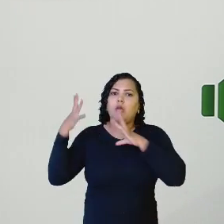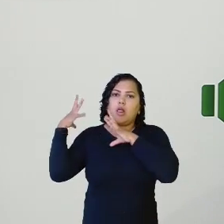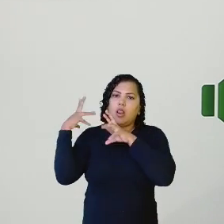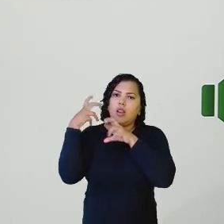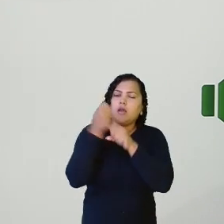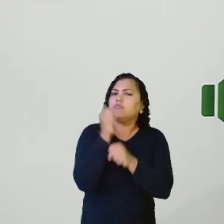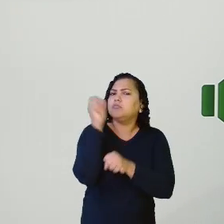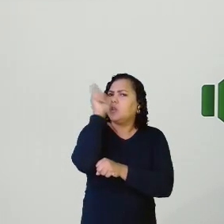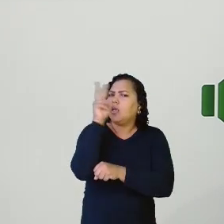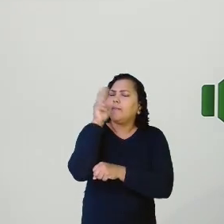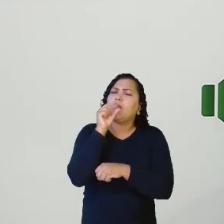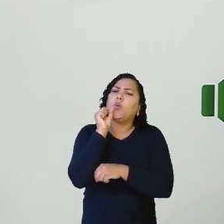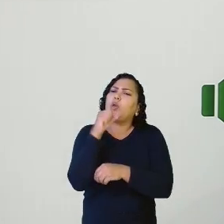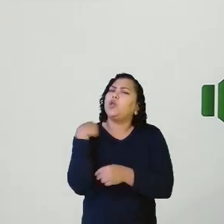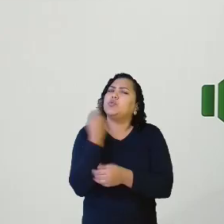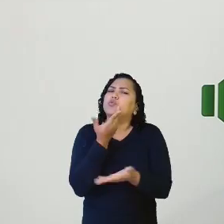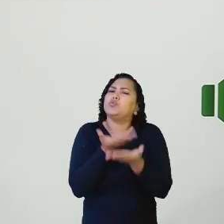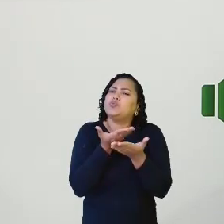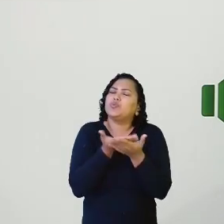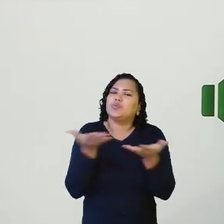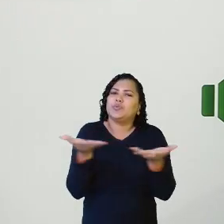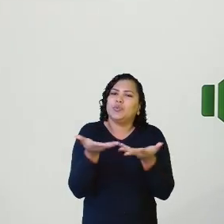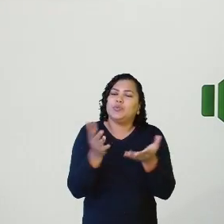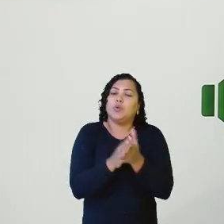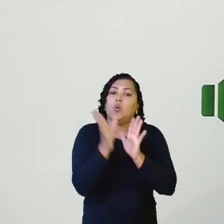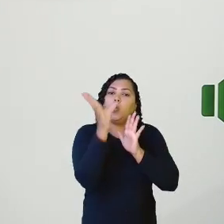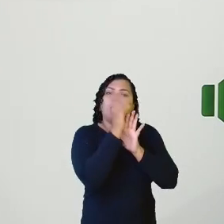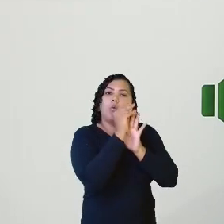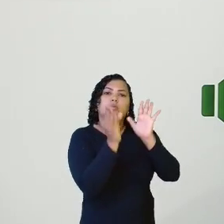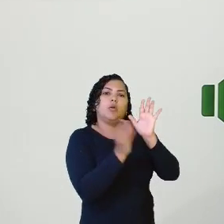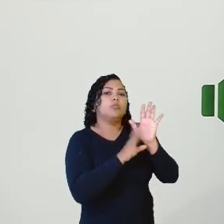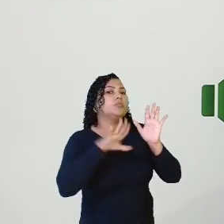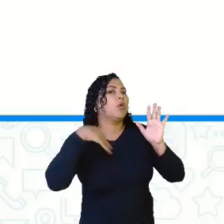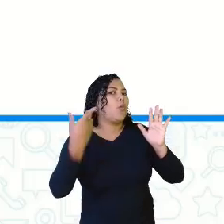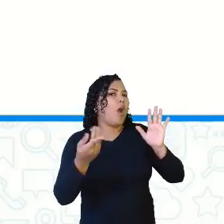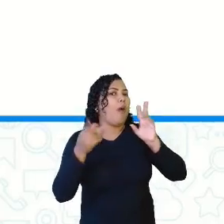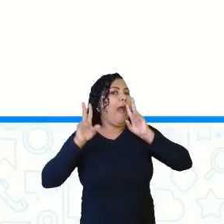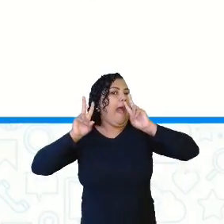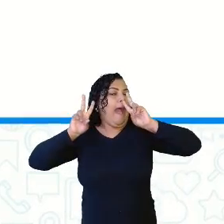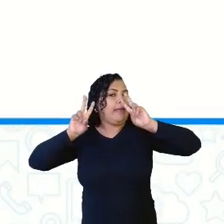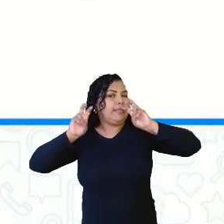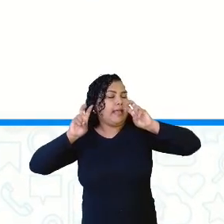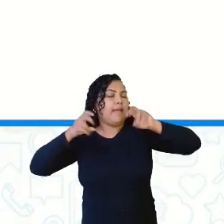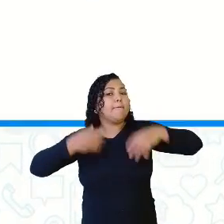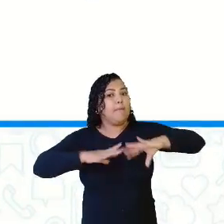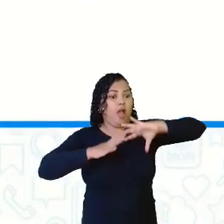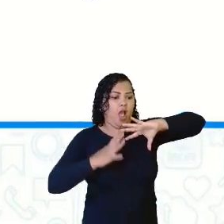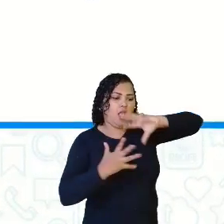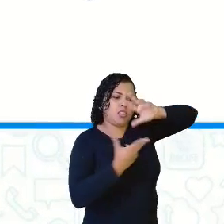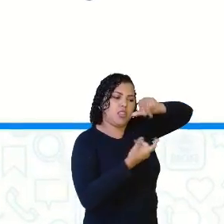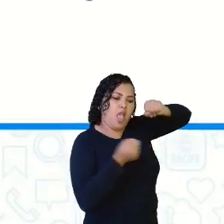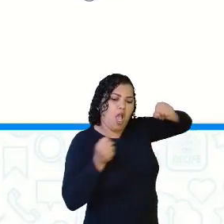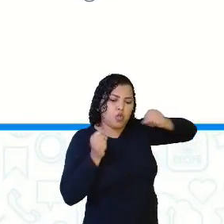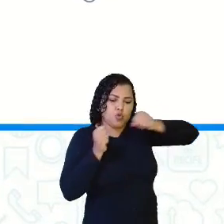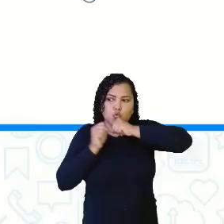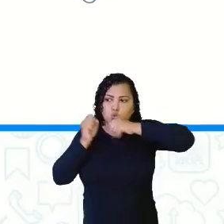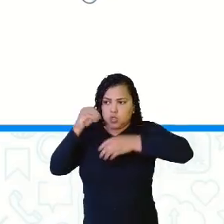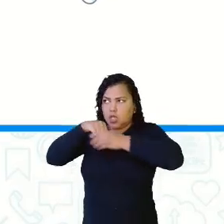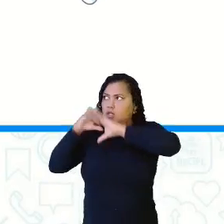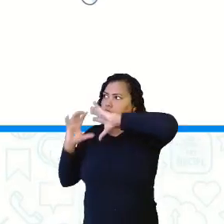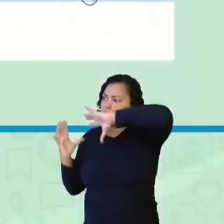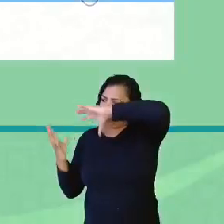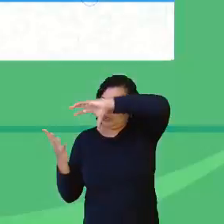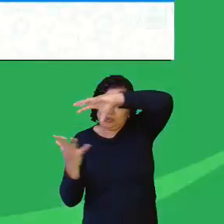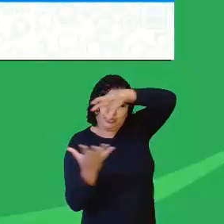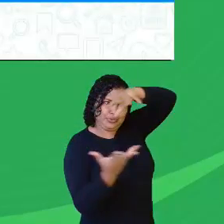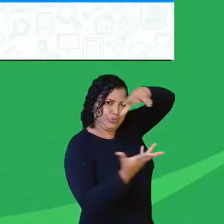relembrar o que a gente trabalhou hoje. O nosso conteúdo foi a Terra e o Universo. E eu falei para